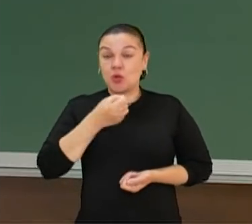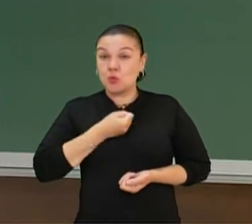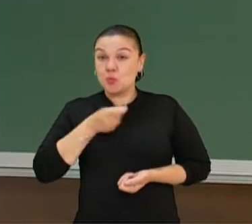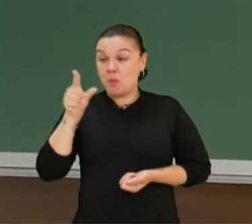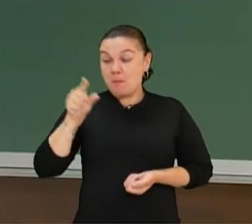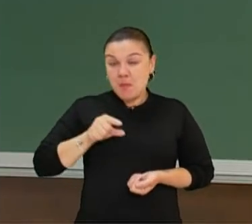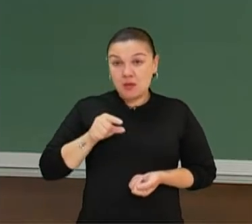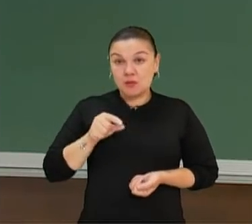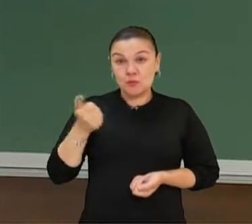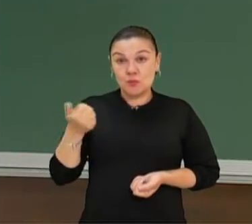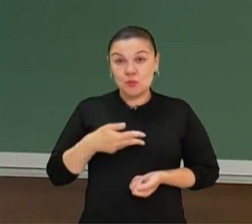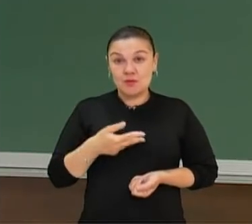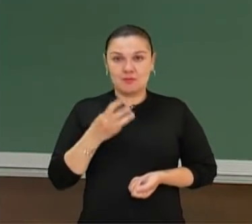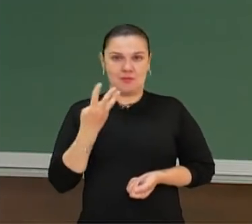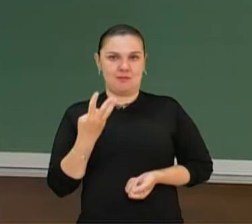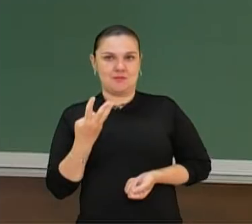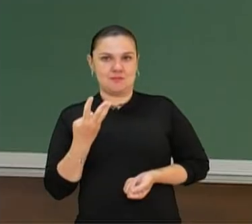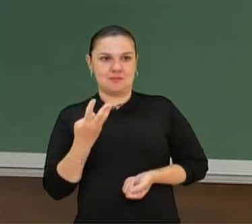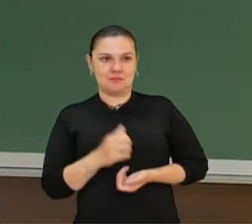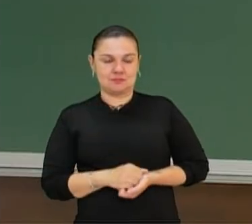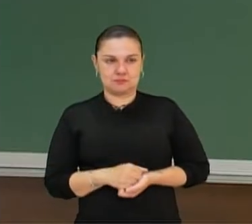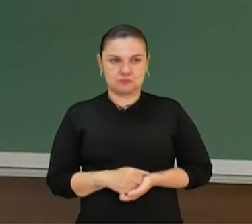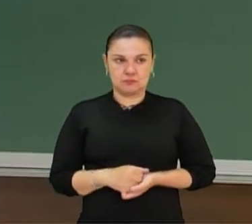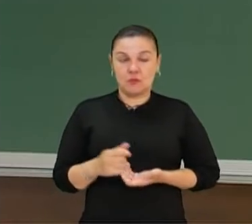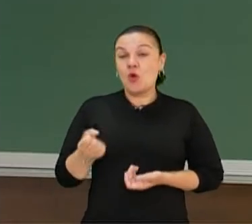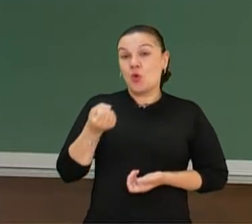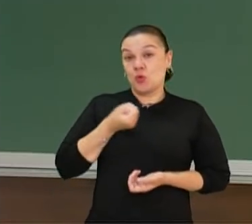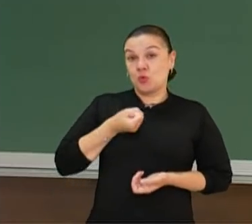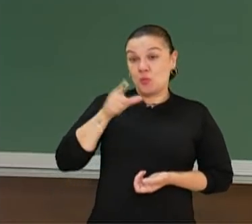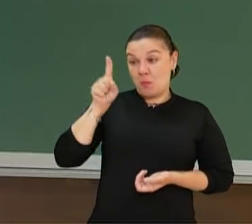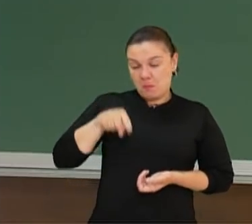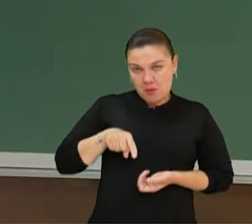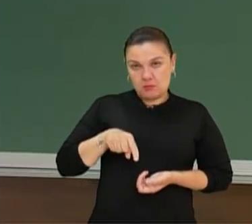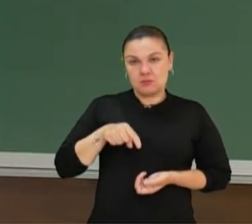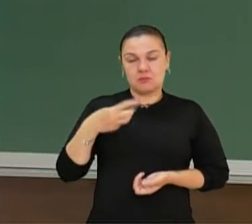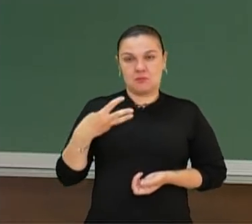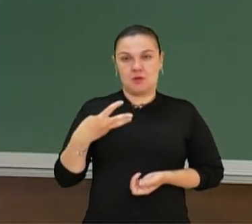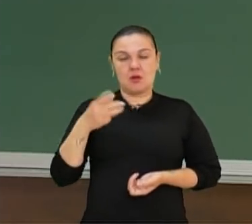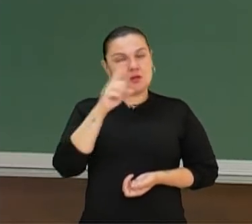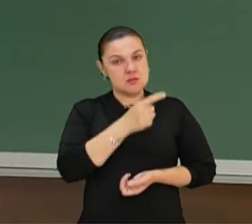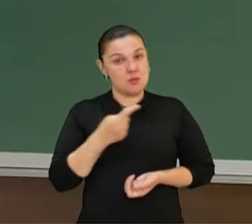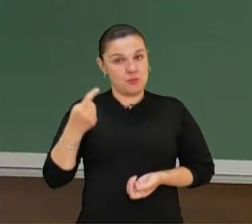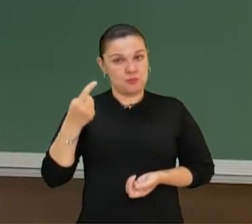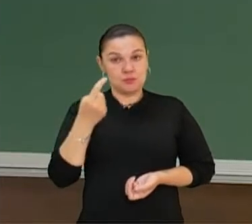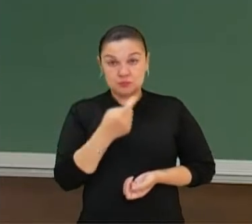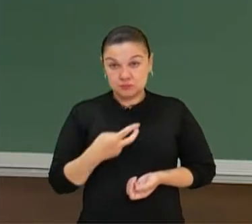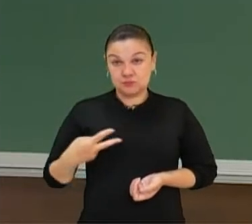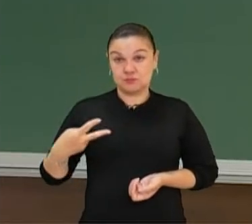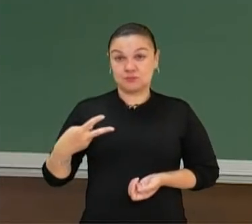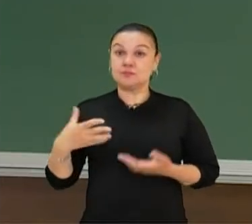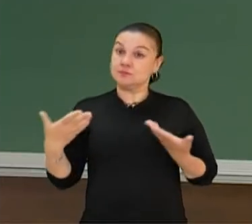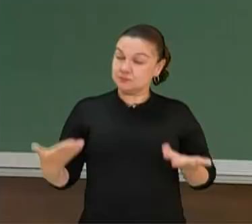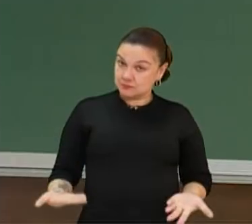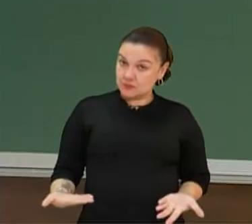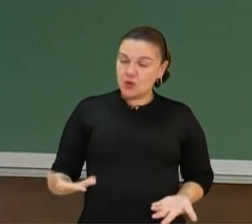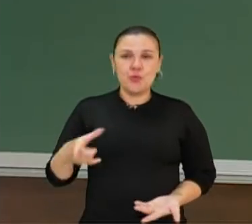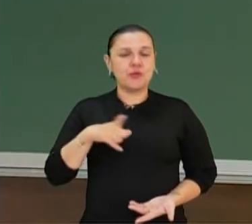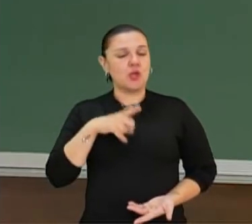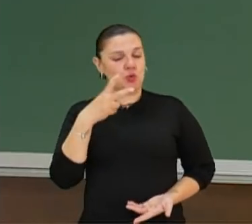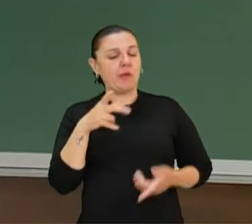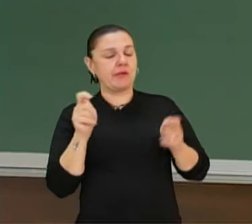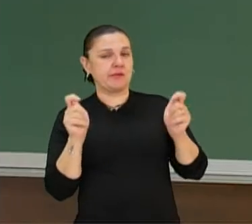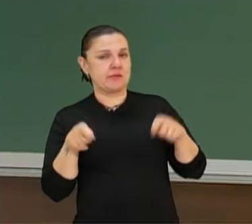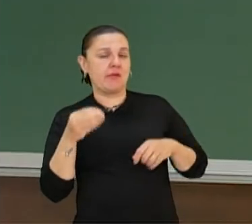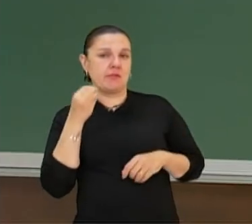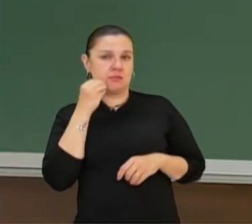3. Bom, o dado, os números menores que 3 é o número 1 e o número 2. Então, eu tenho 2